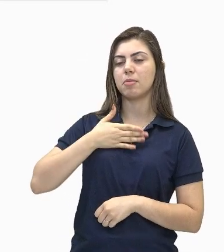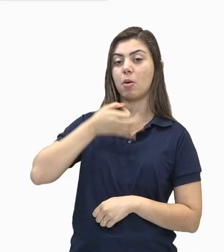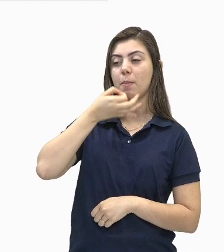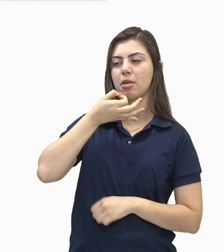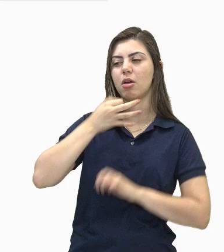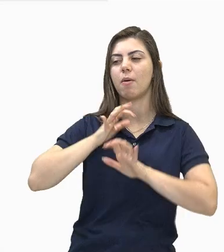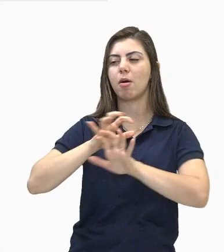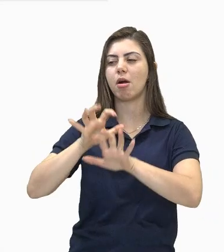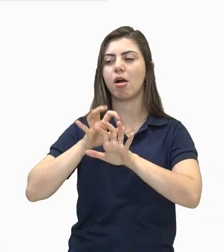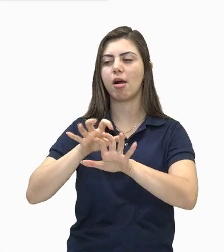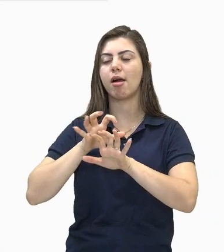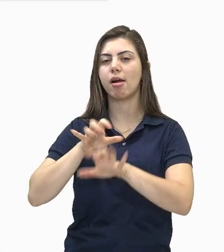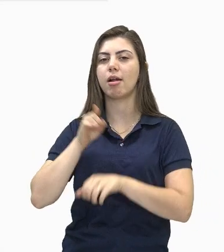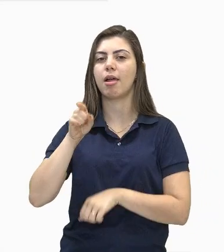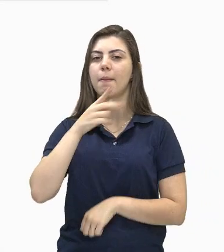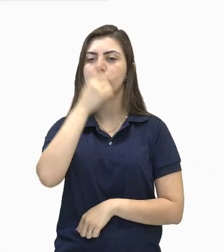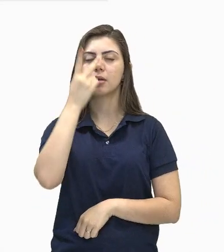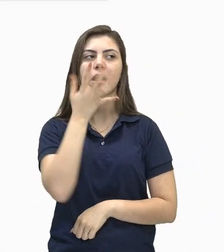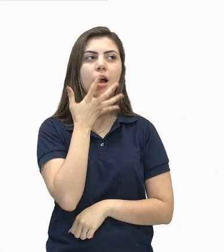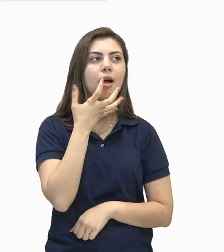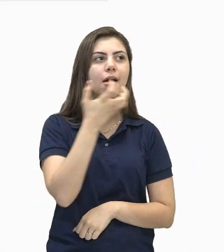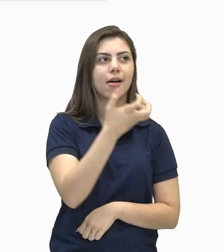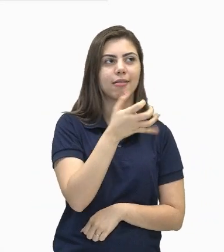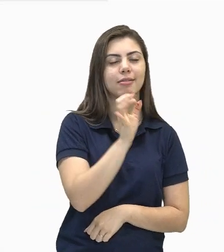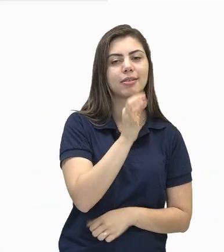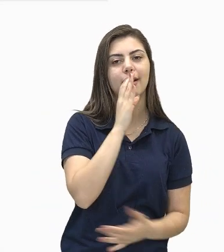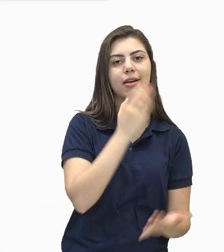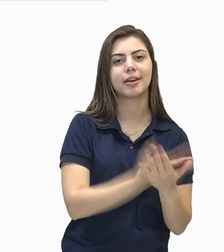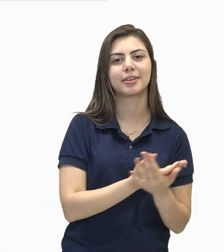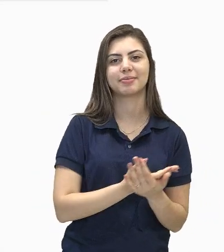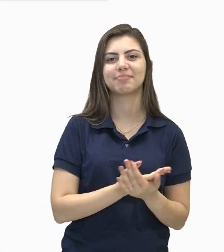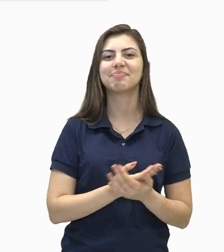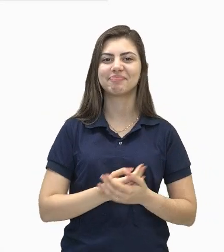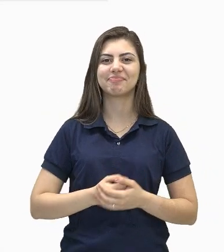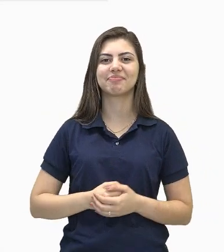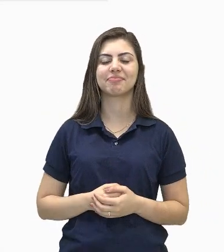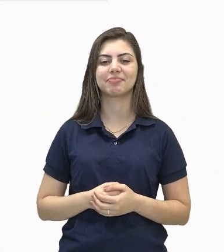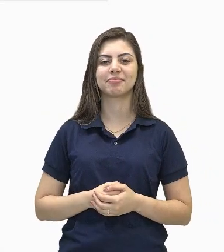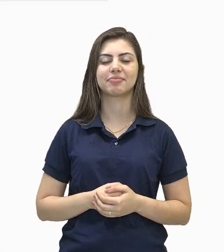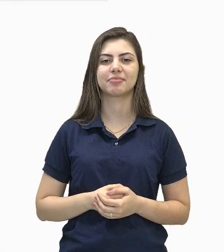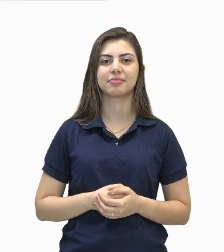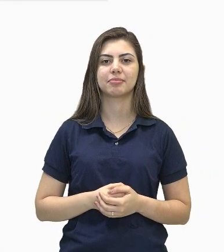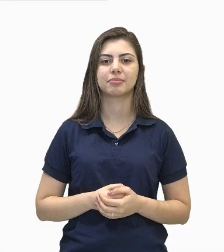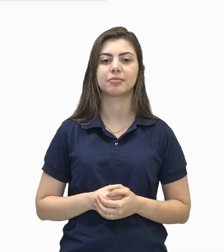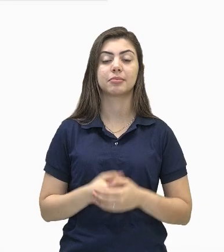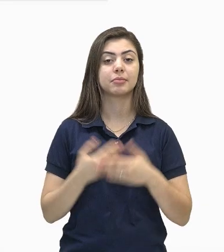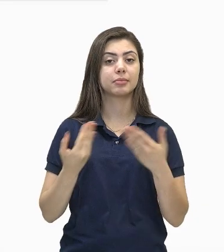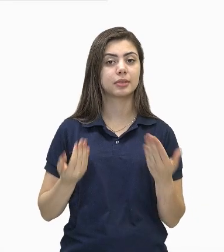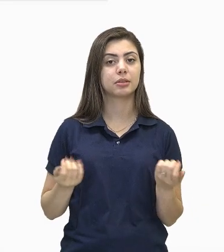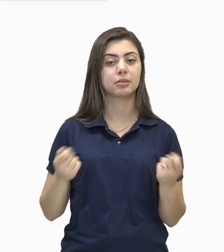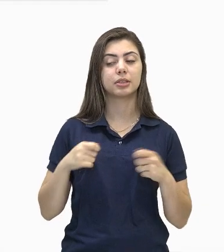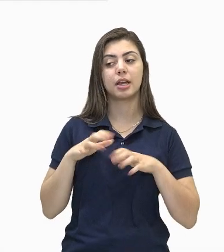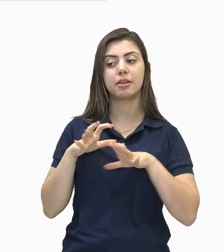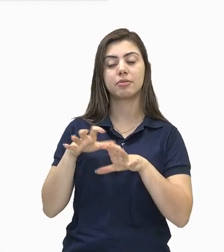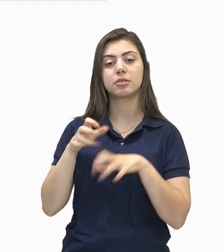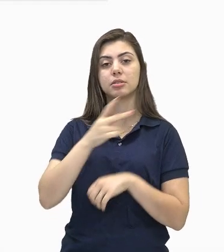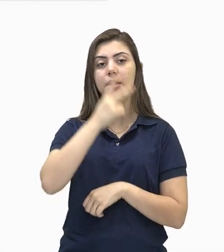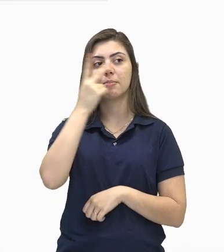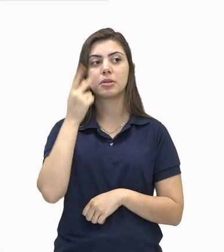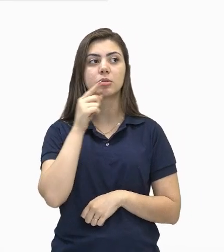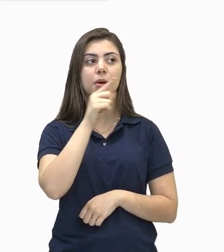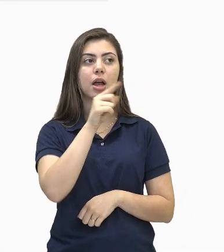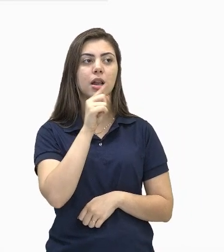em convencer, no ato de convencer alguém a aceitar uma